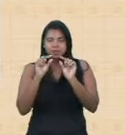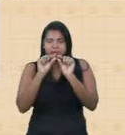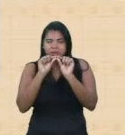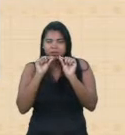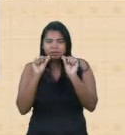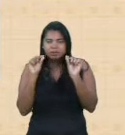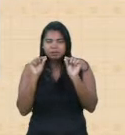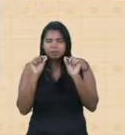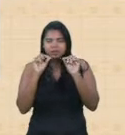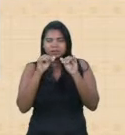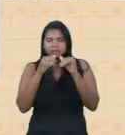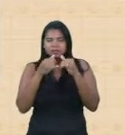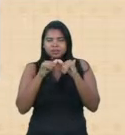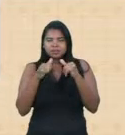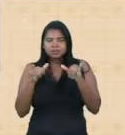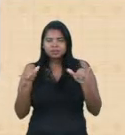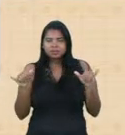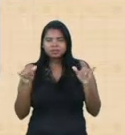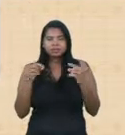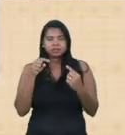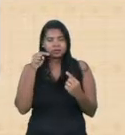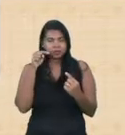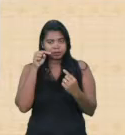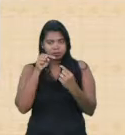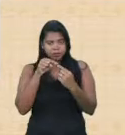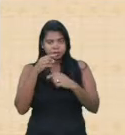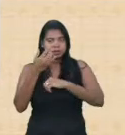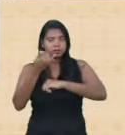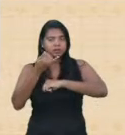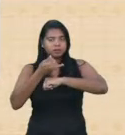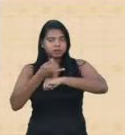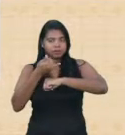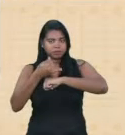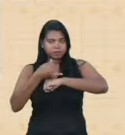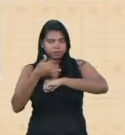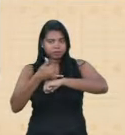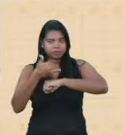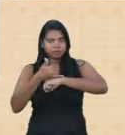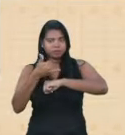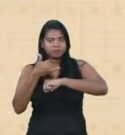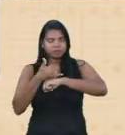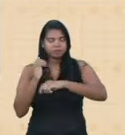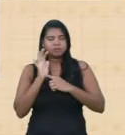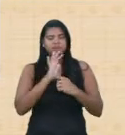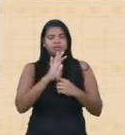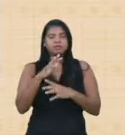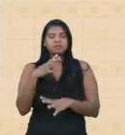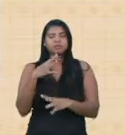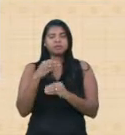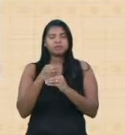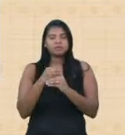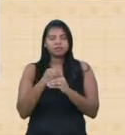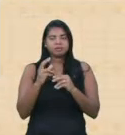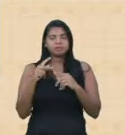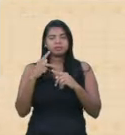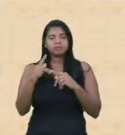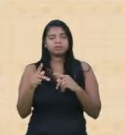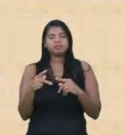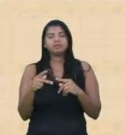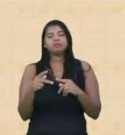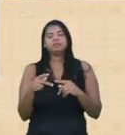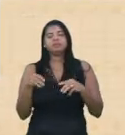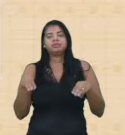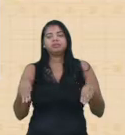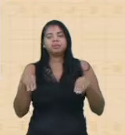corrente elétrica passar por esse objeto metálico, você vai estar imantando ele, fazendo com que ele tenha propriedades magnéticas. Bom, a